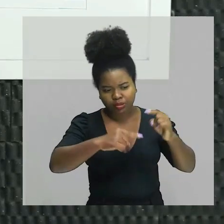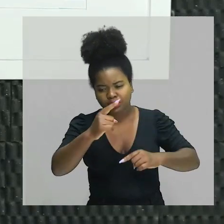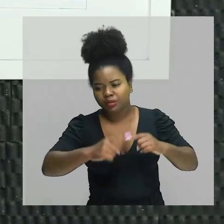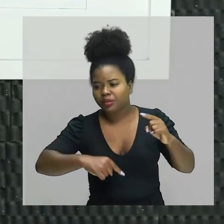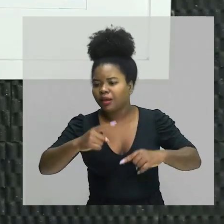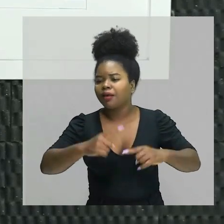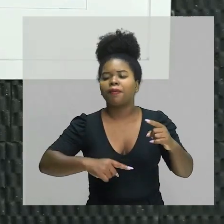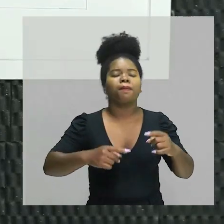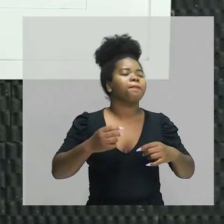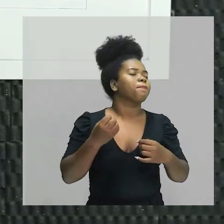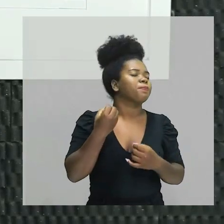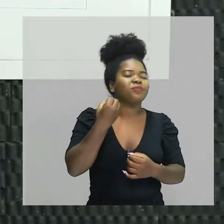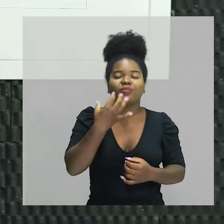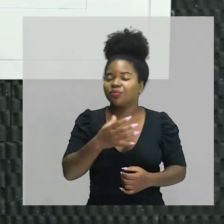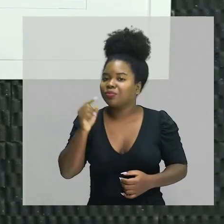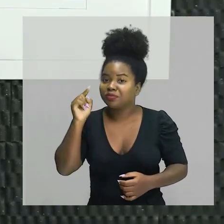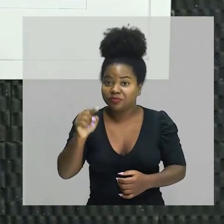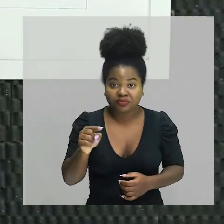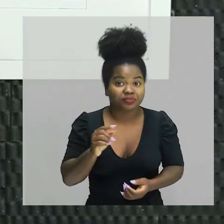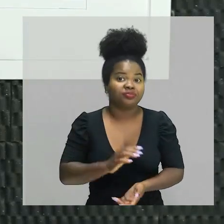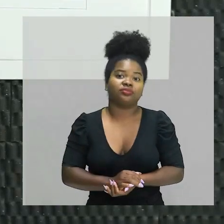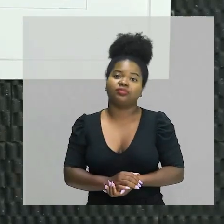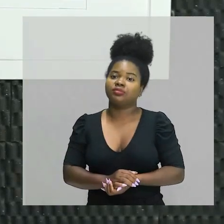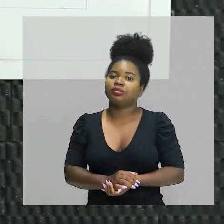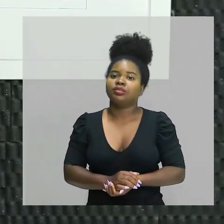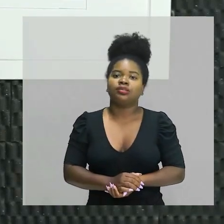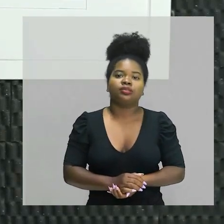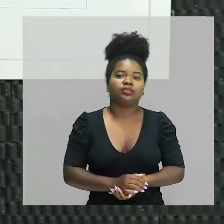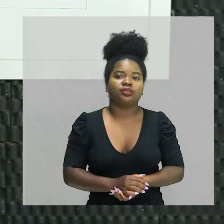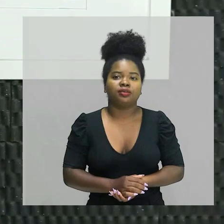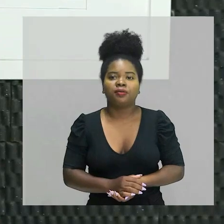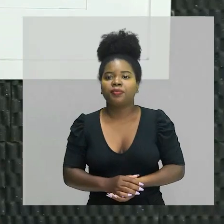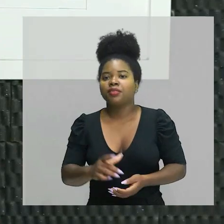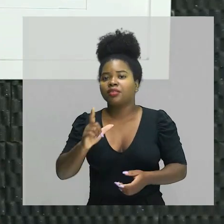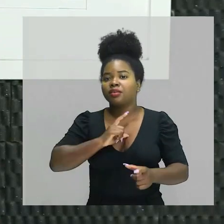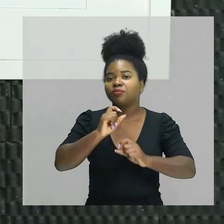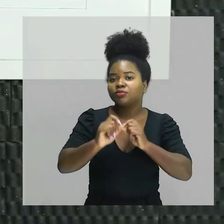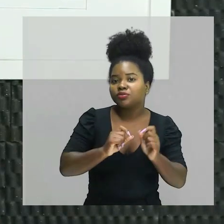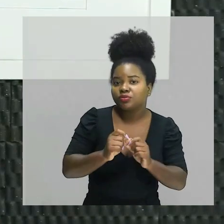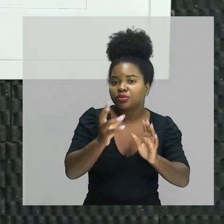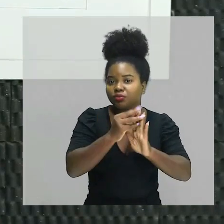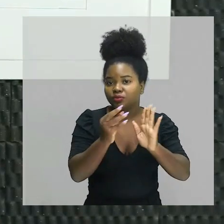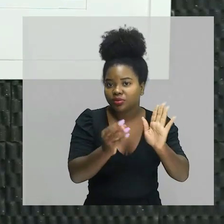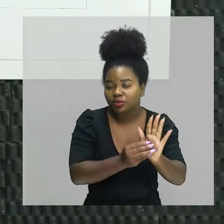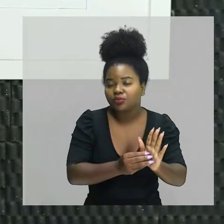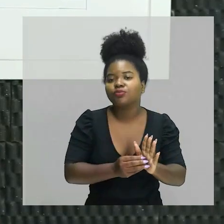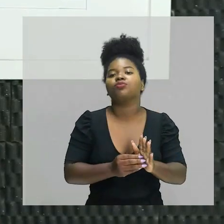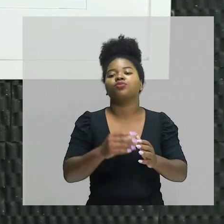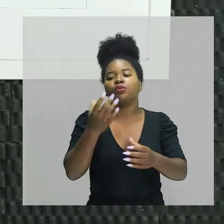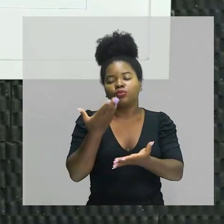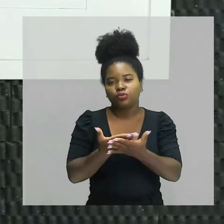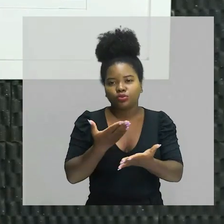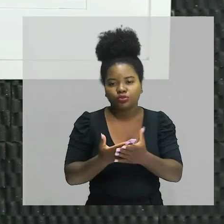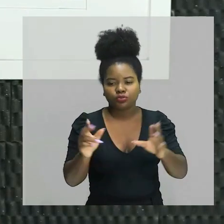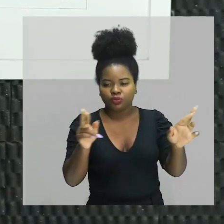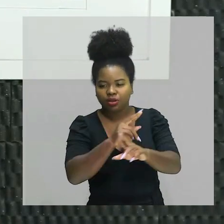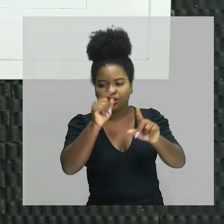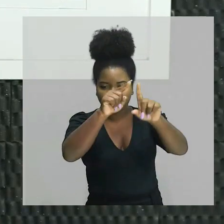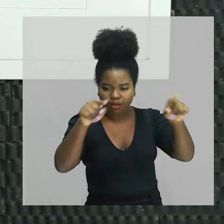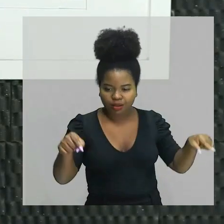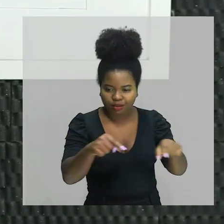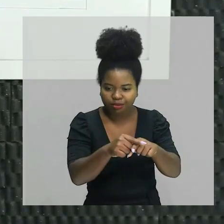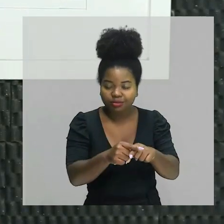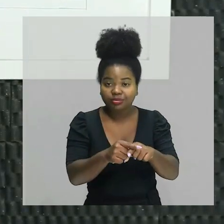a minha parte aqui de matemática, né? A gente está fazendo o estudo dos triângulos, não é isso? Fizemos já alguns vídeos sobre triângulos, as